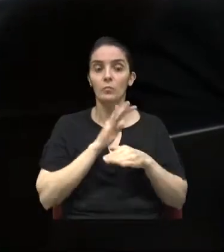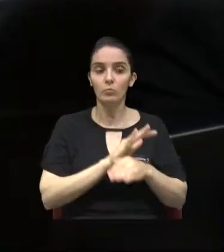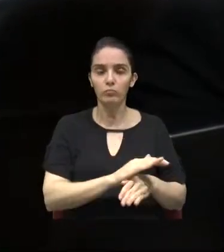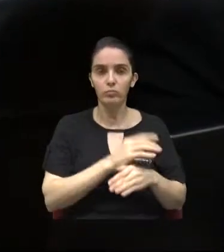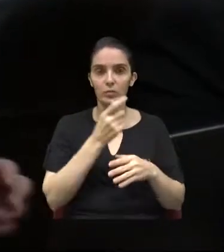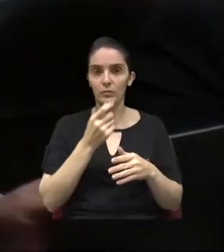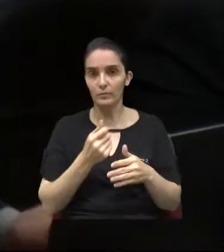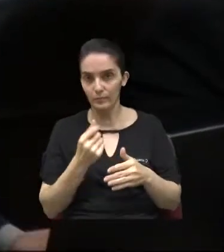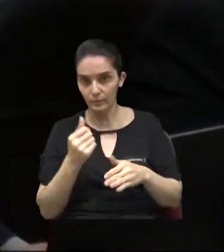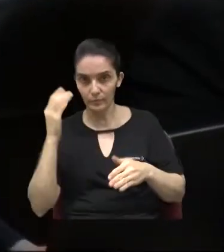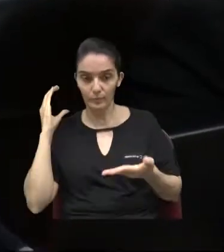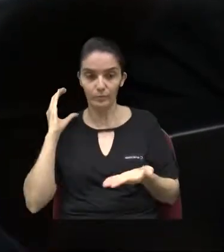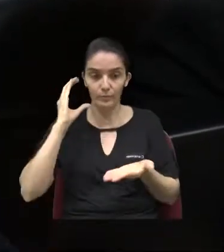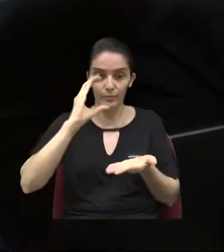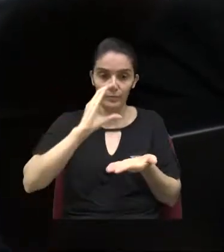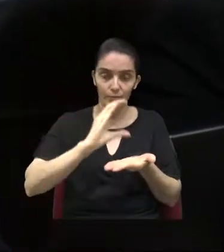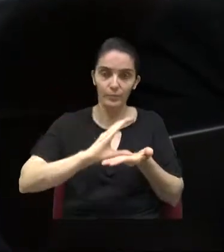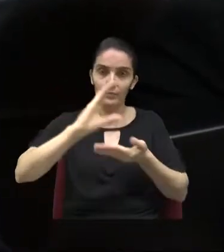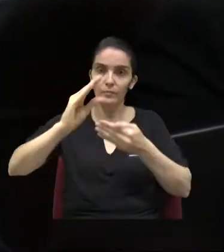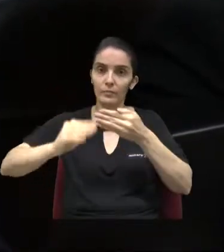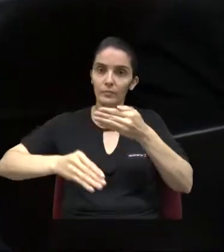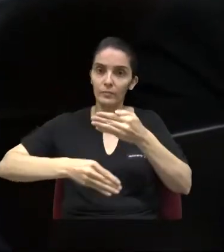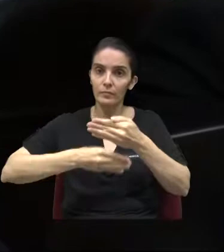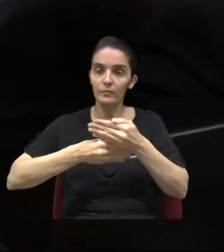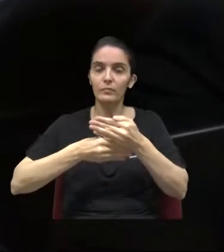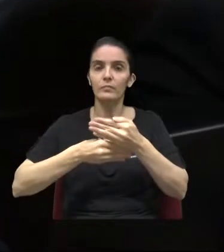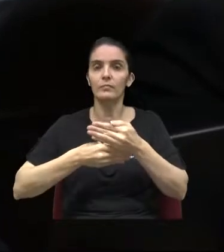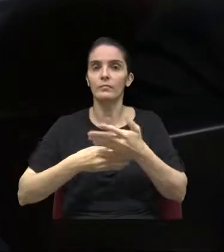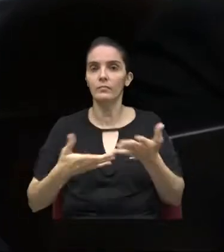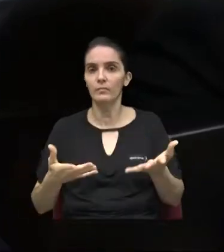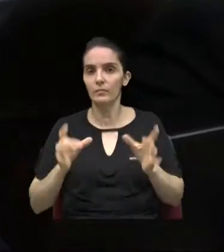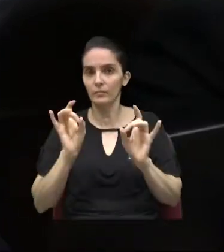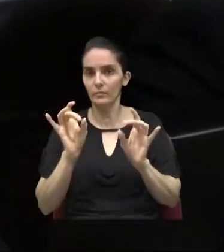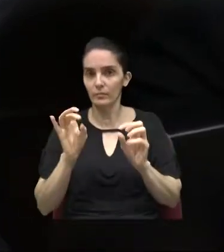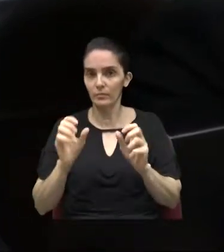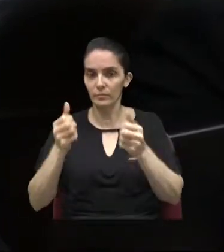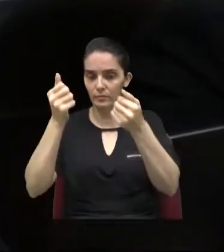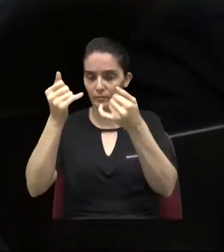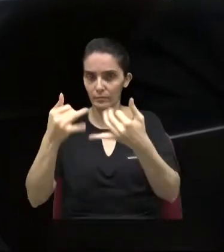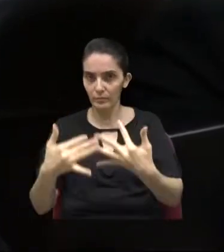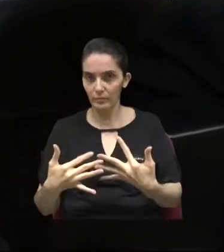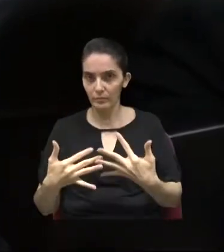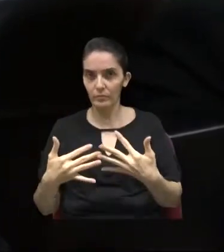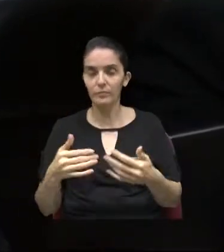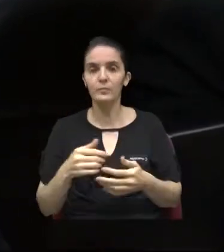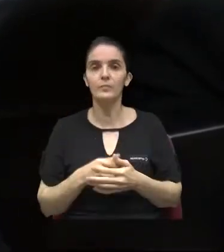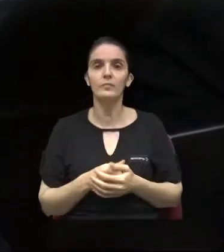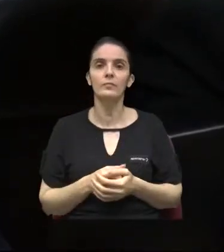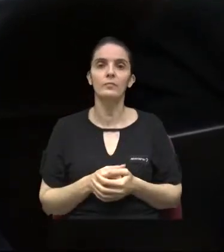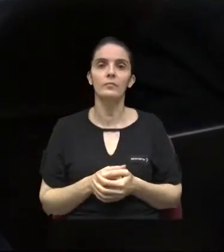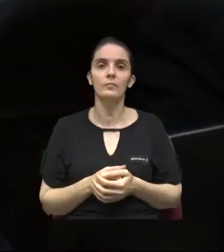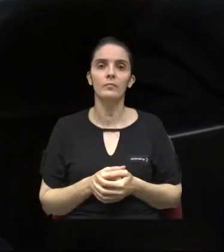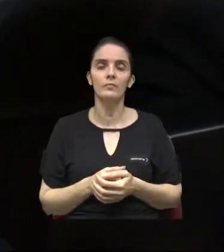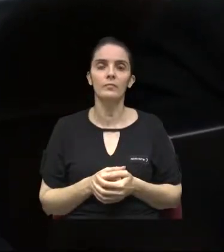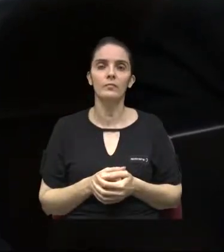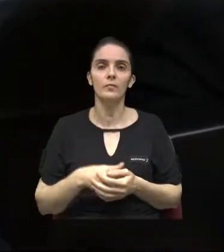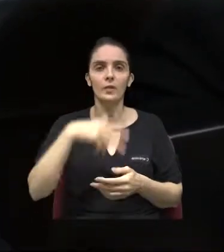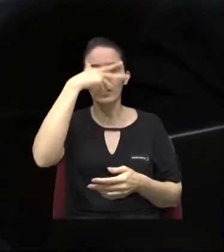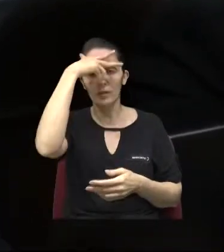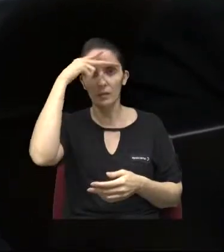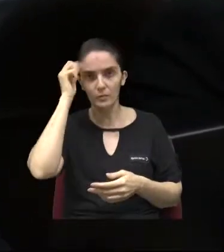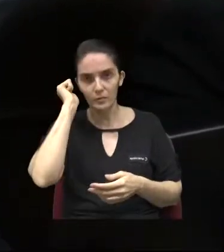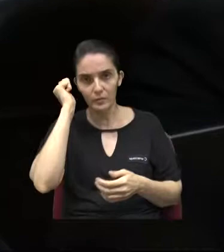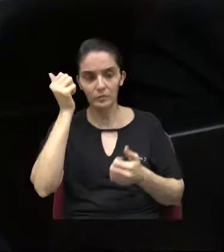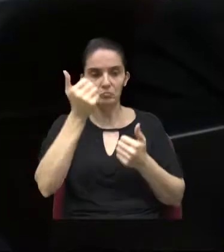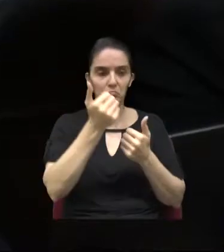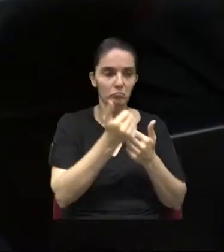nessa verba complementar que vai à intervenção. Então, só para explicar que não, a figura do subsídio não